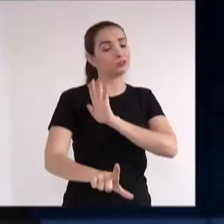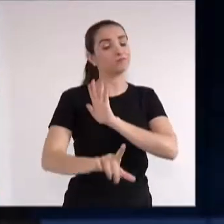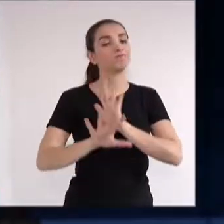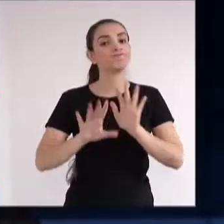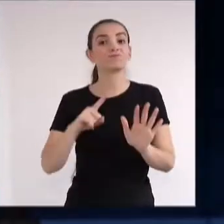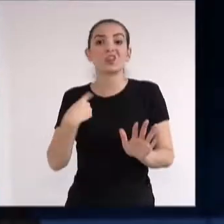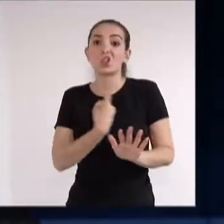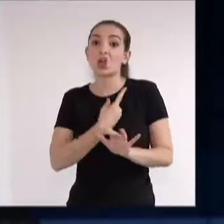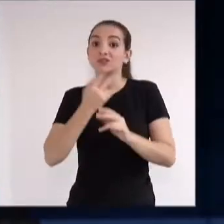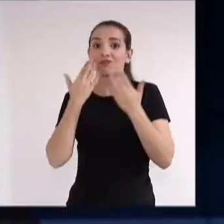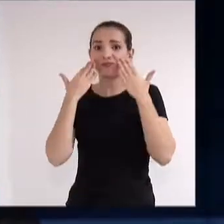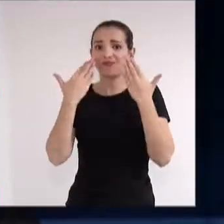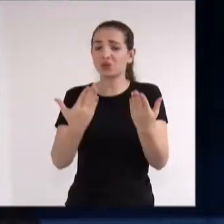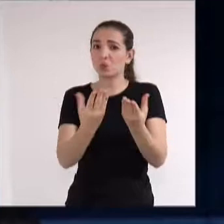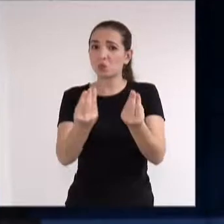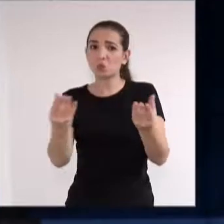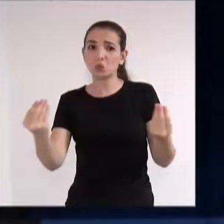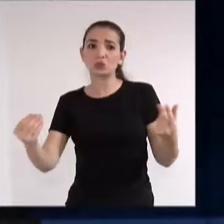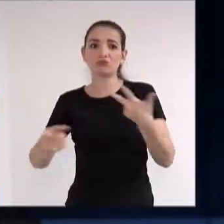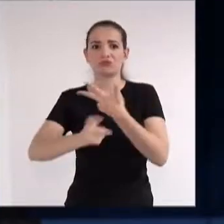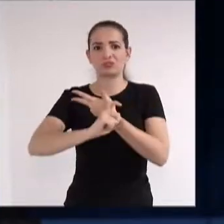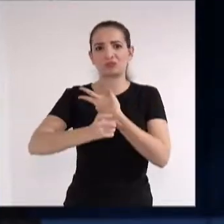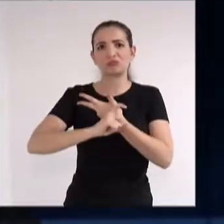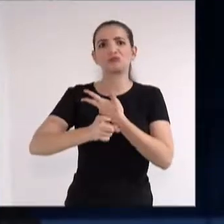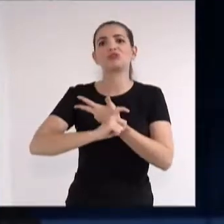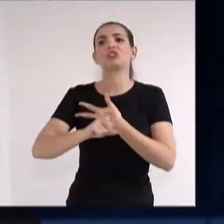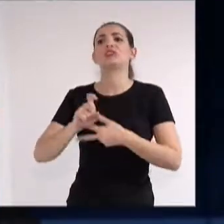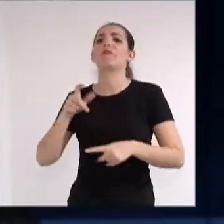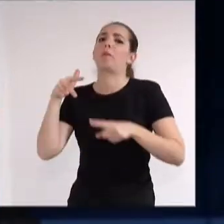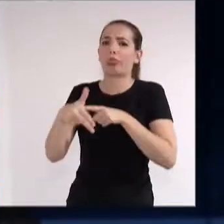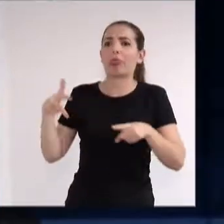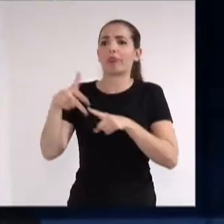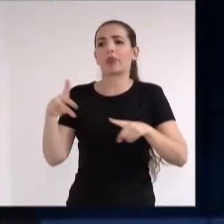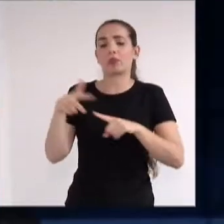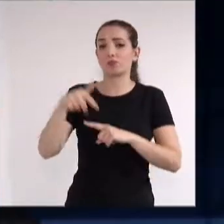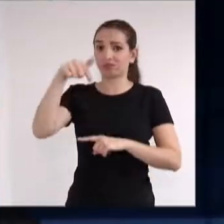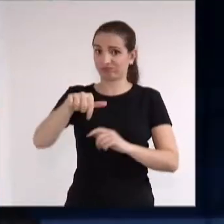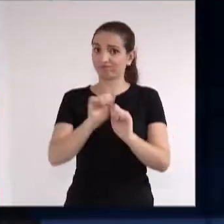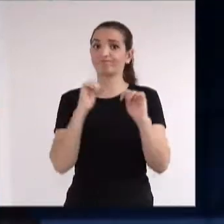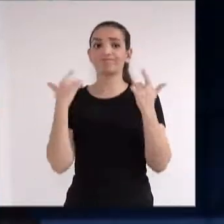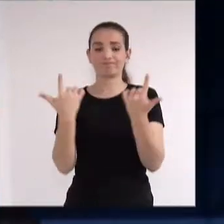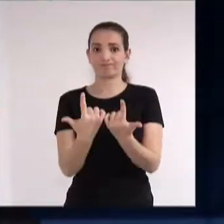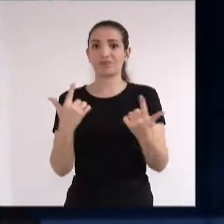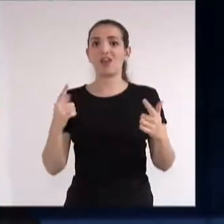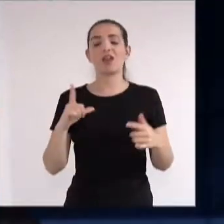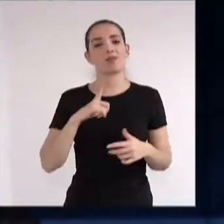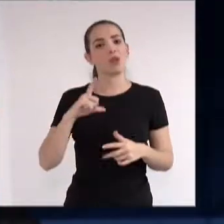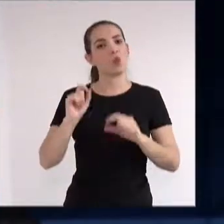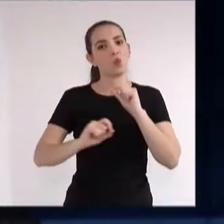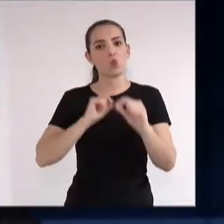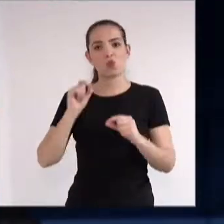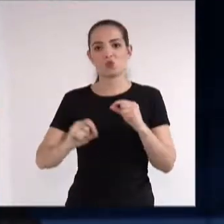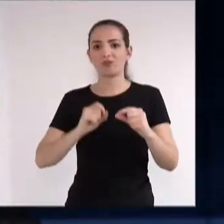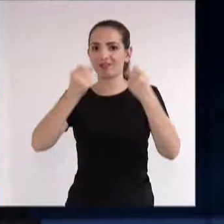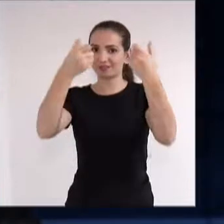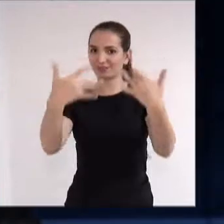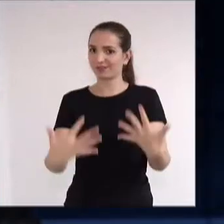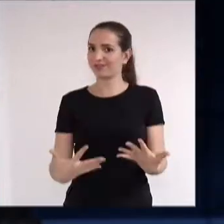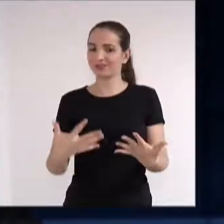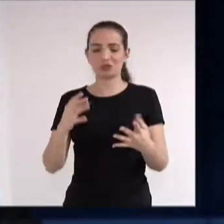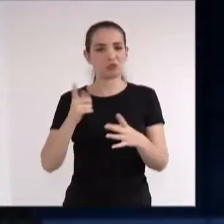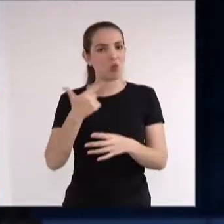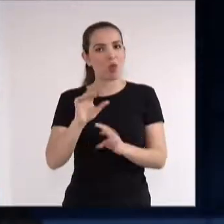diversas manifestações do Executivo em cima de projetos dessa Casa que não são revestidos da totalidade da